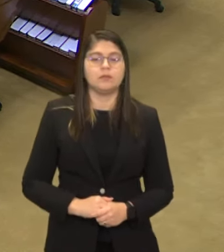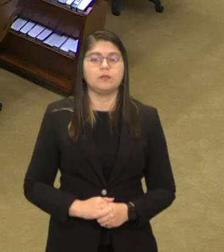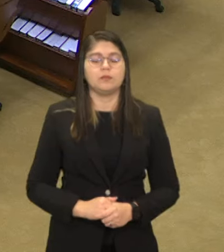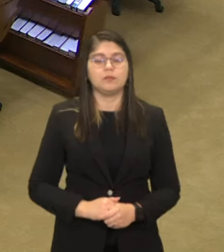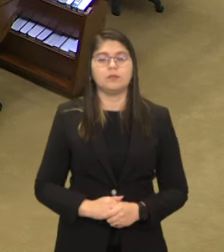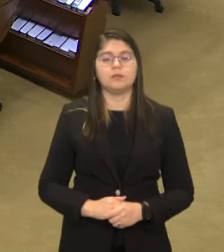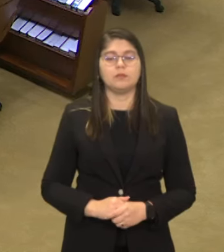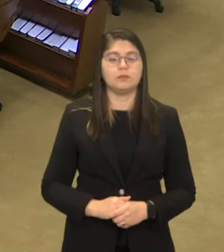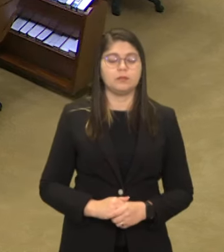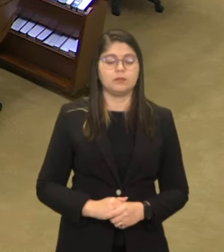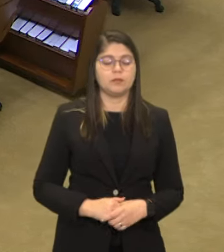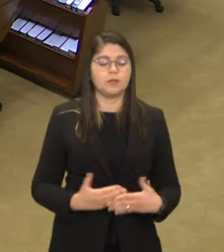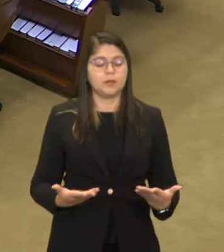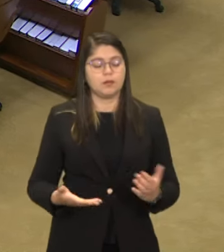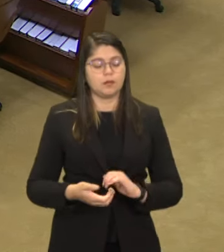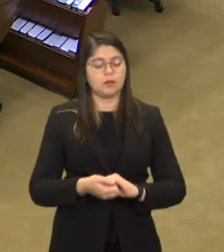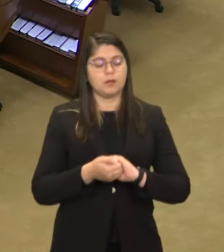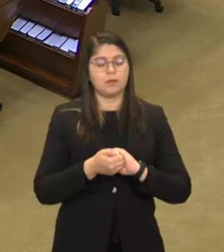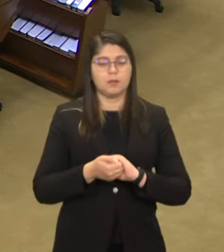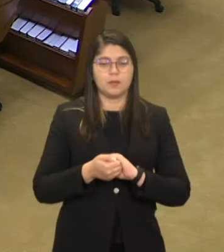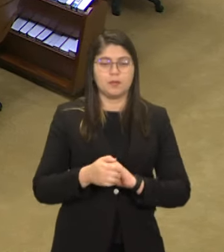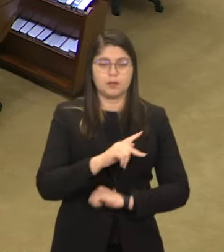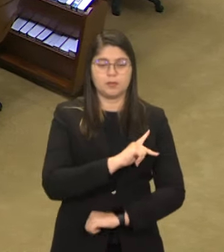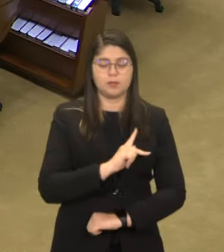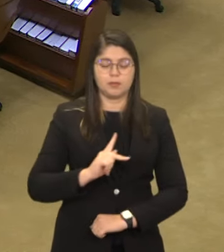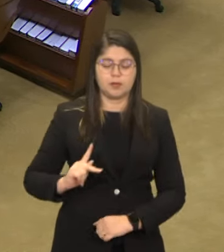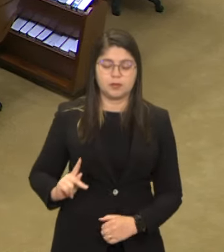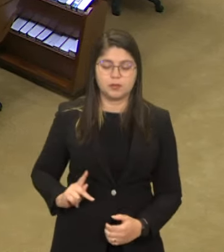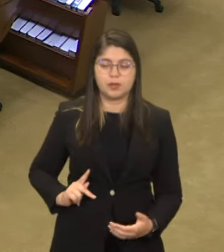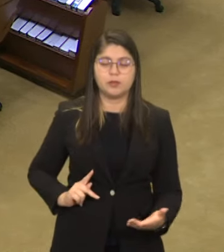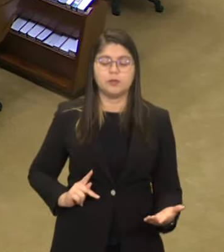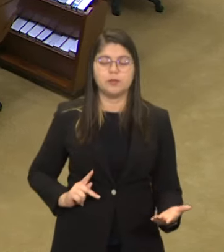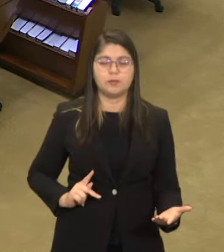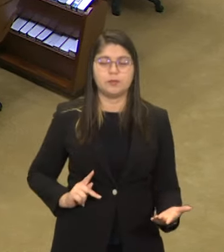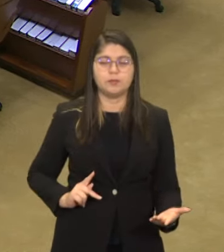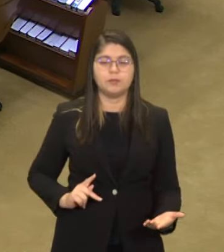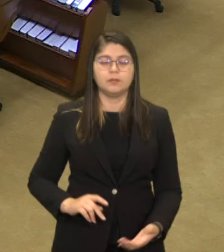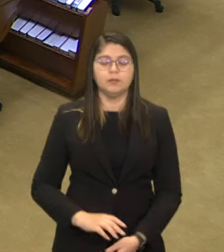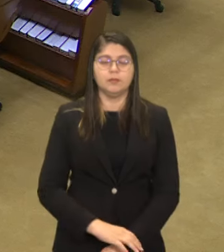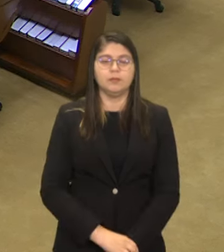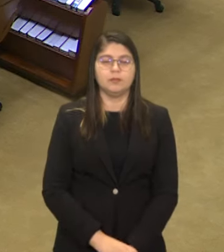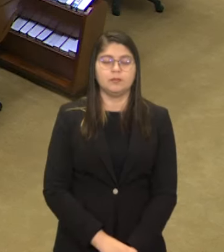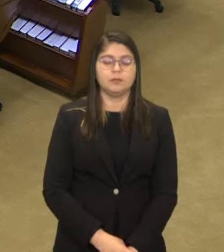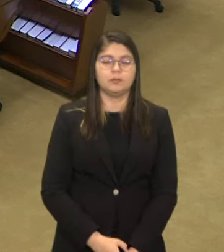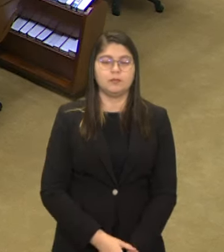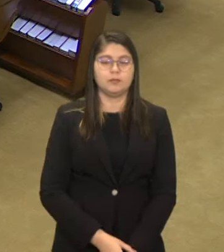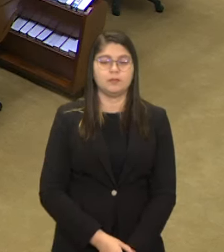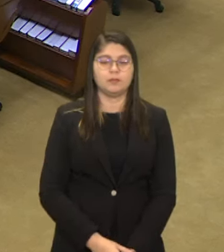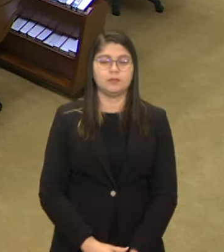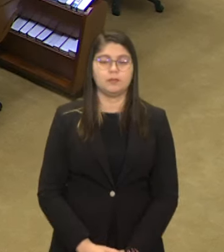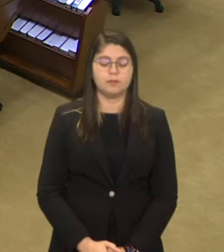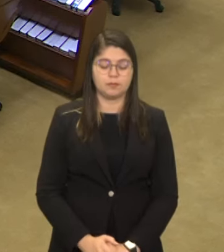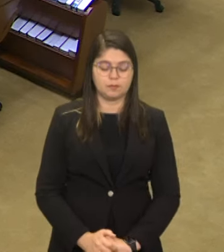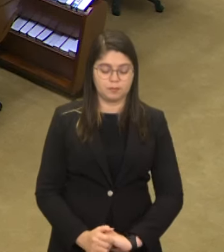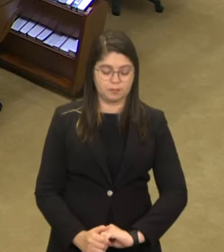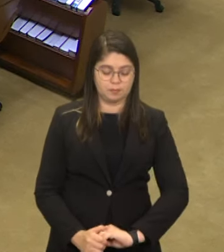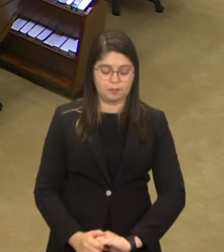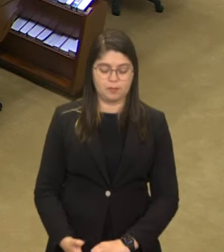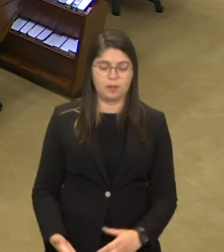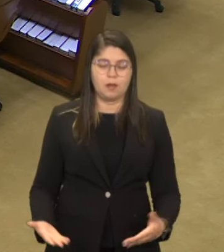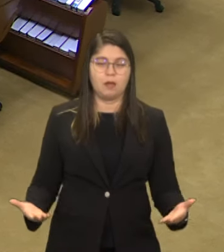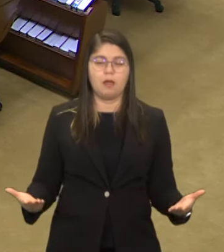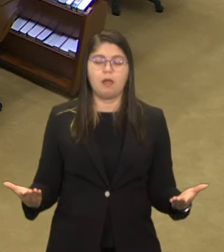Presidente, cumprimento novamente Vossa Excelência. Presidente, eu quero rapidamente voltar, mas